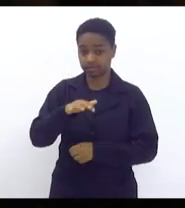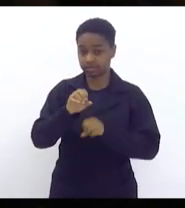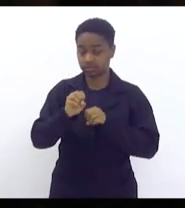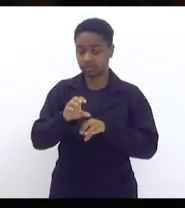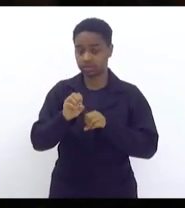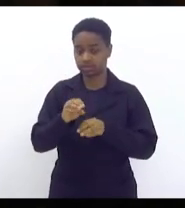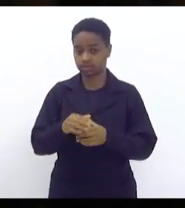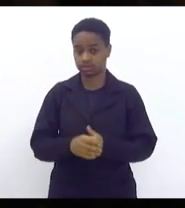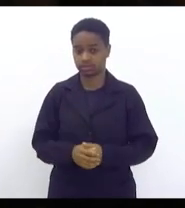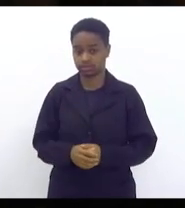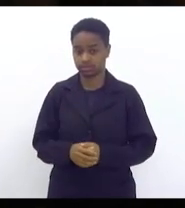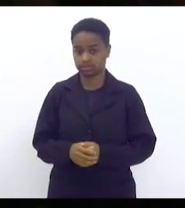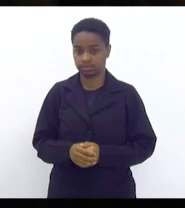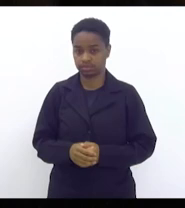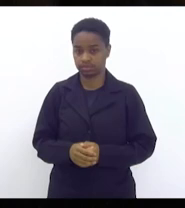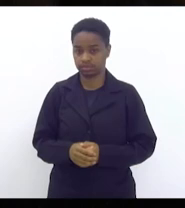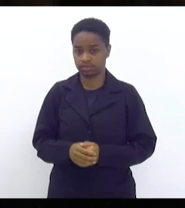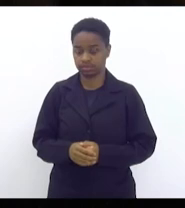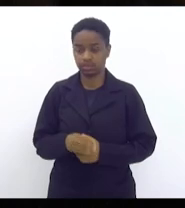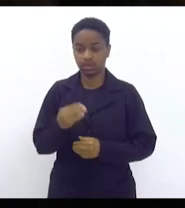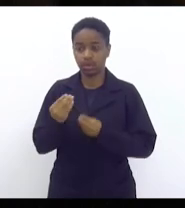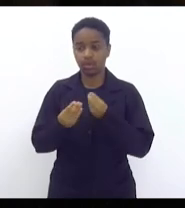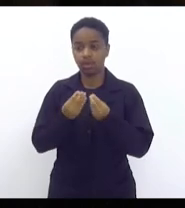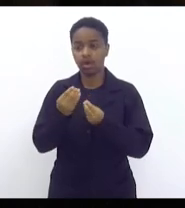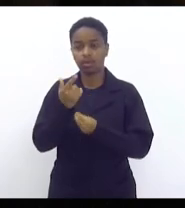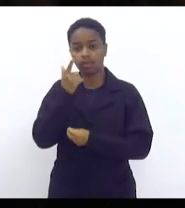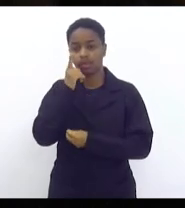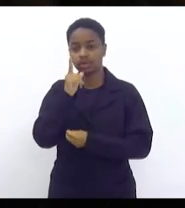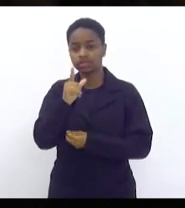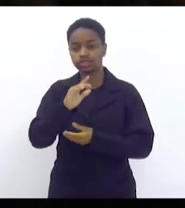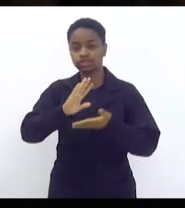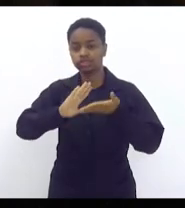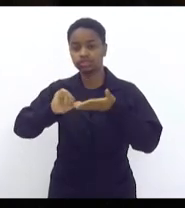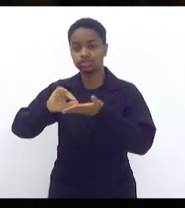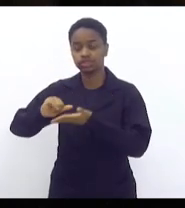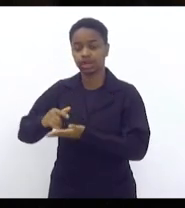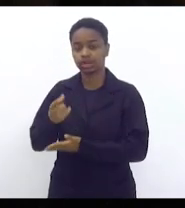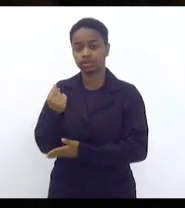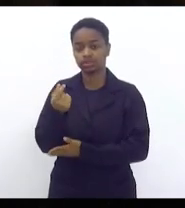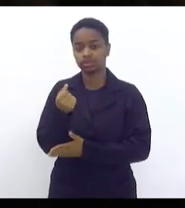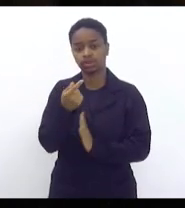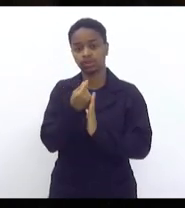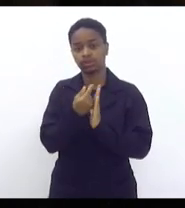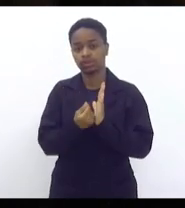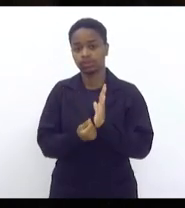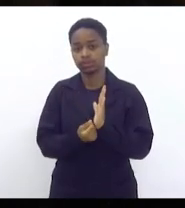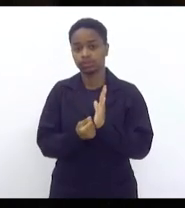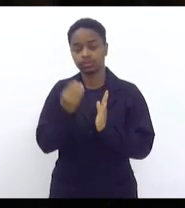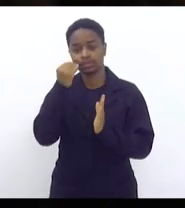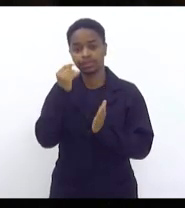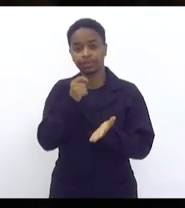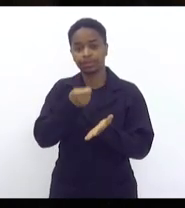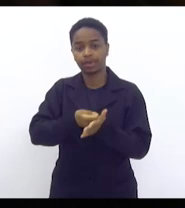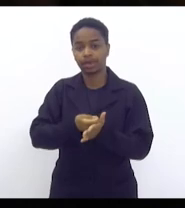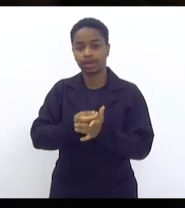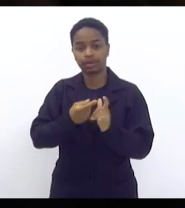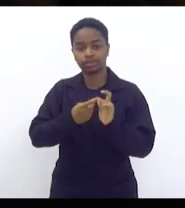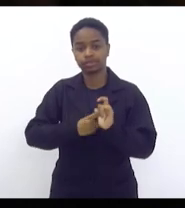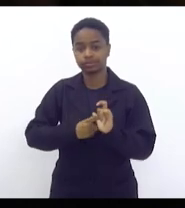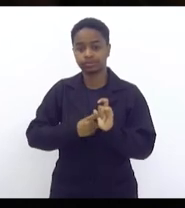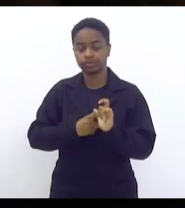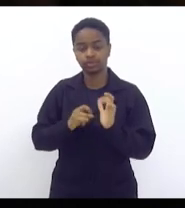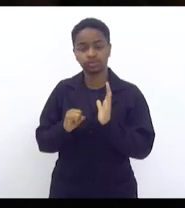educação, vai subtrair recursos do orçamento para se pagar uma dívida com